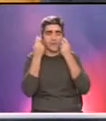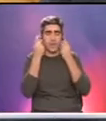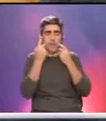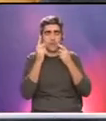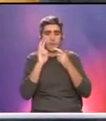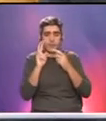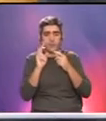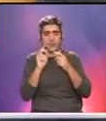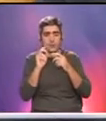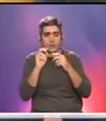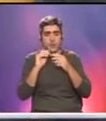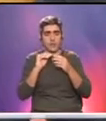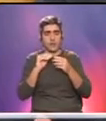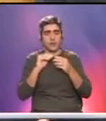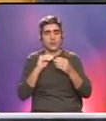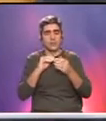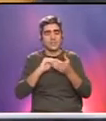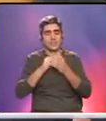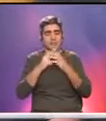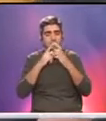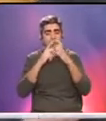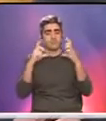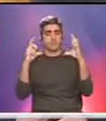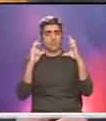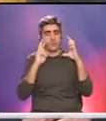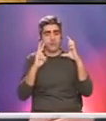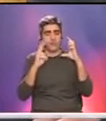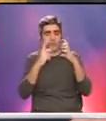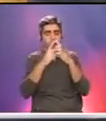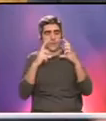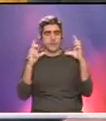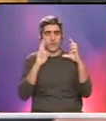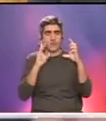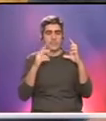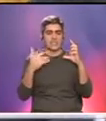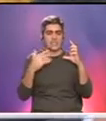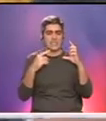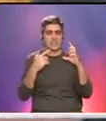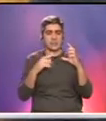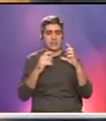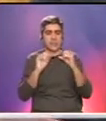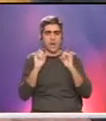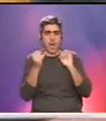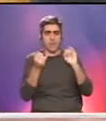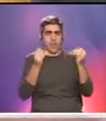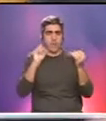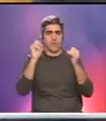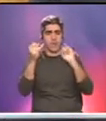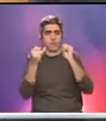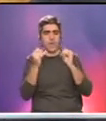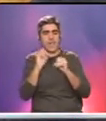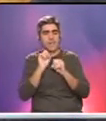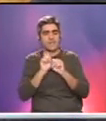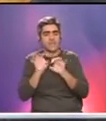ver à tomografia, ou seja, à radiografia, parece um queixo suíço, está cheio de buracos, pois, devido às infecções. E este